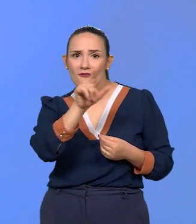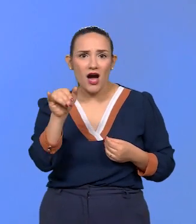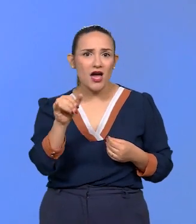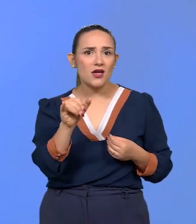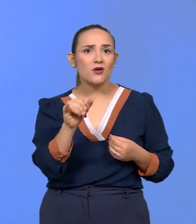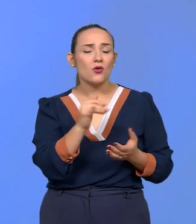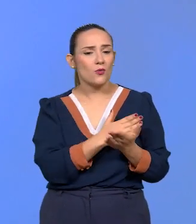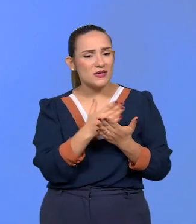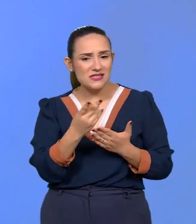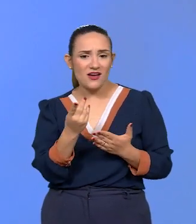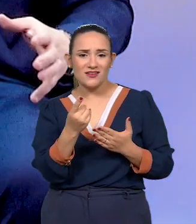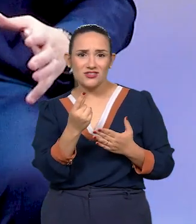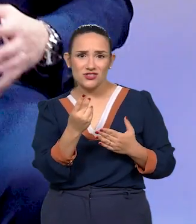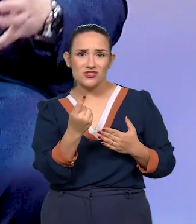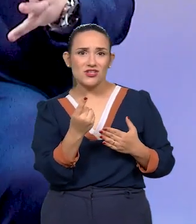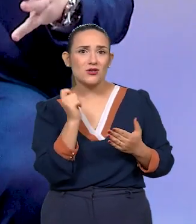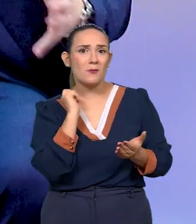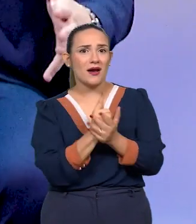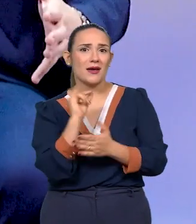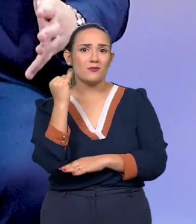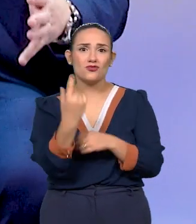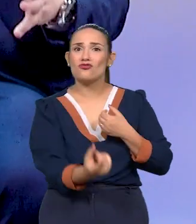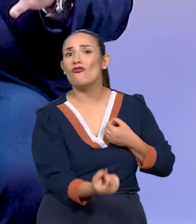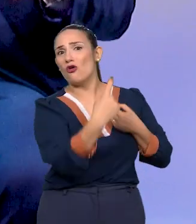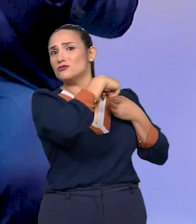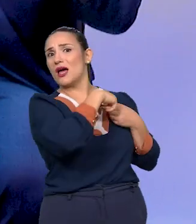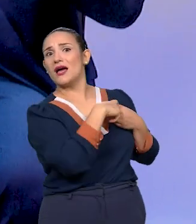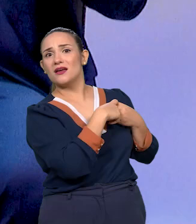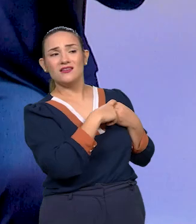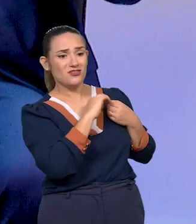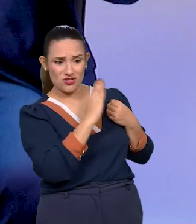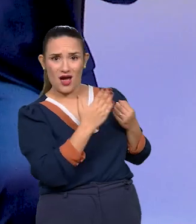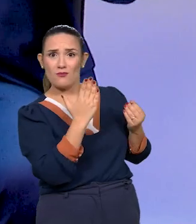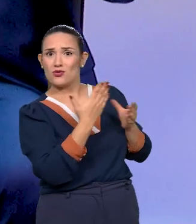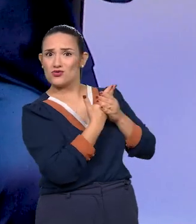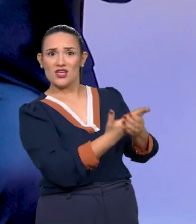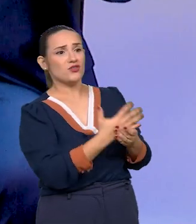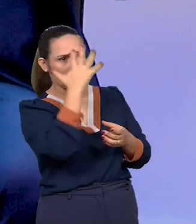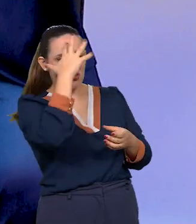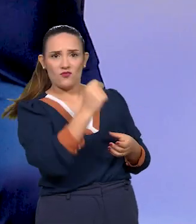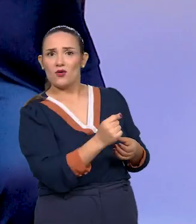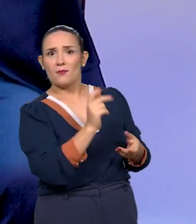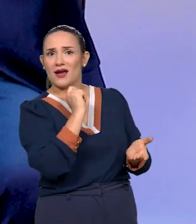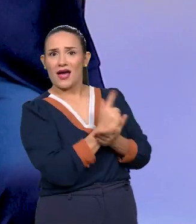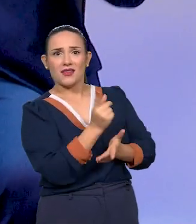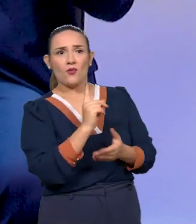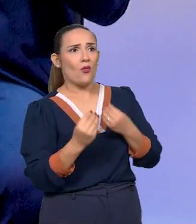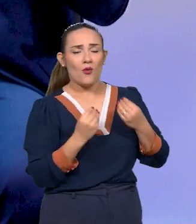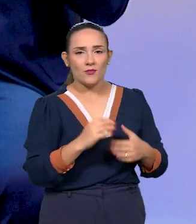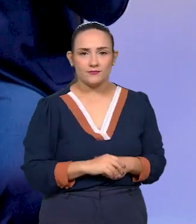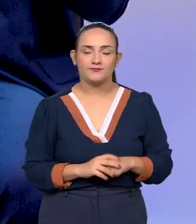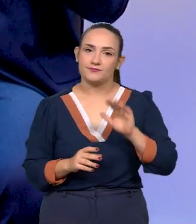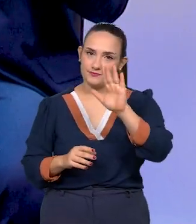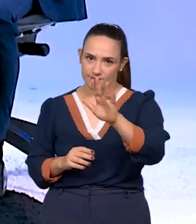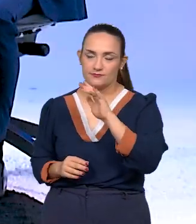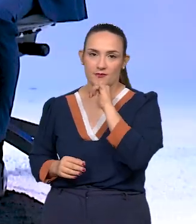cobrança retroativa. Isso está descartado. A ideia é o seguinte, se você tinha uma coisa julgada